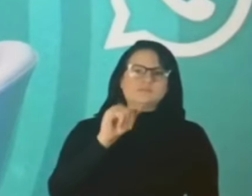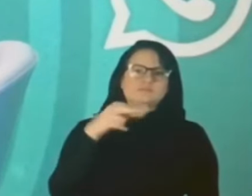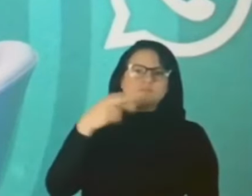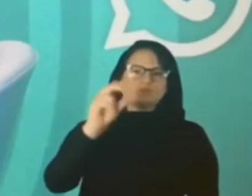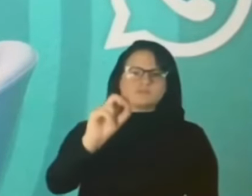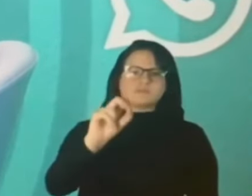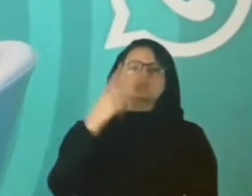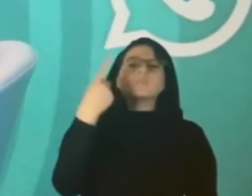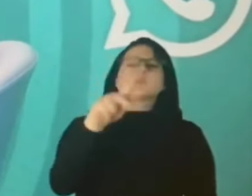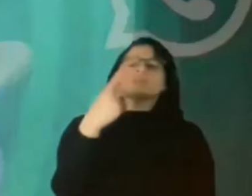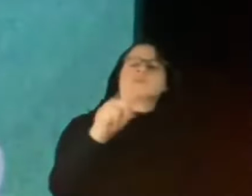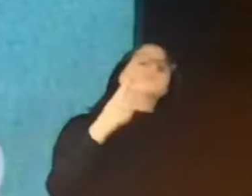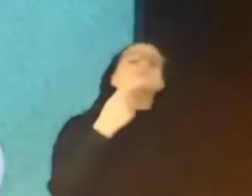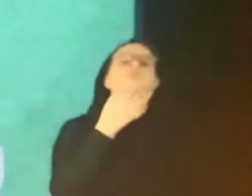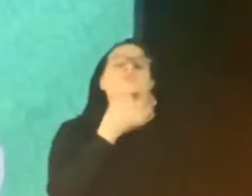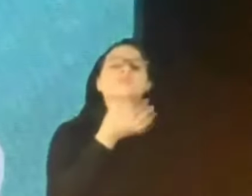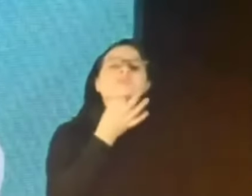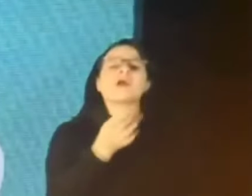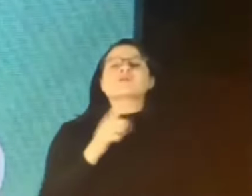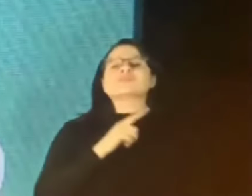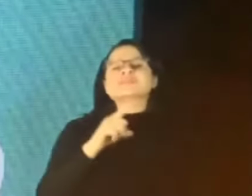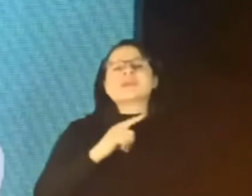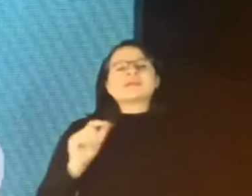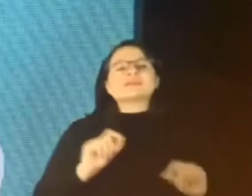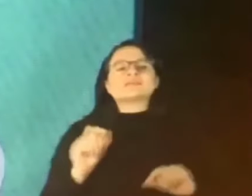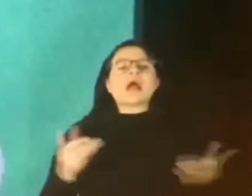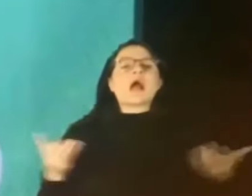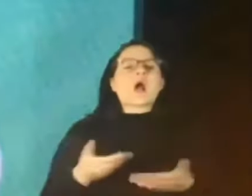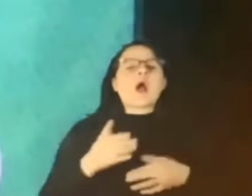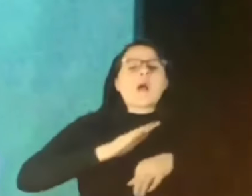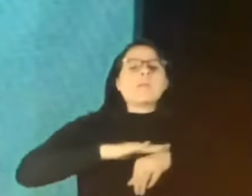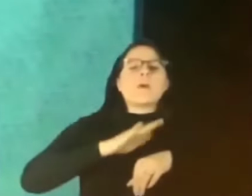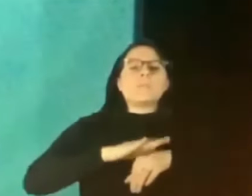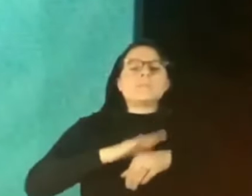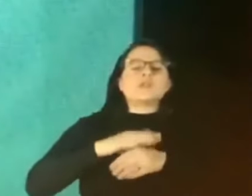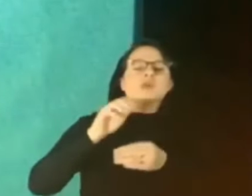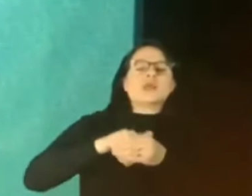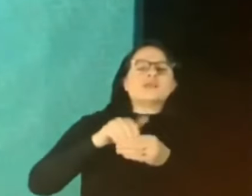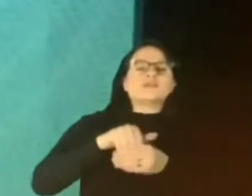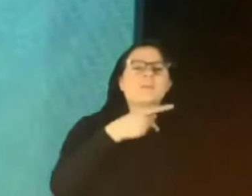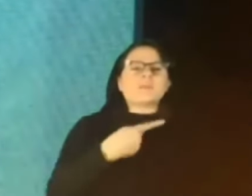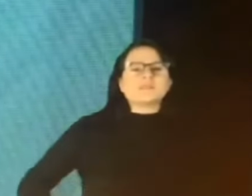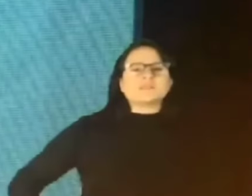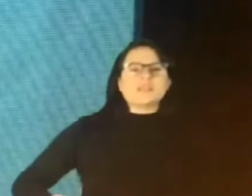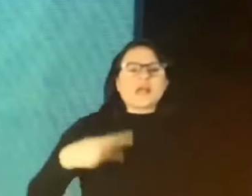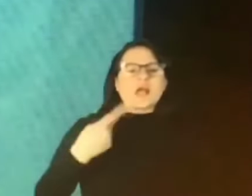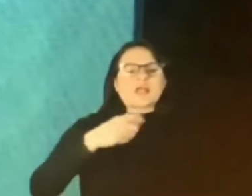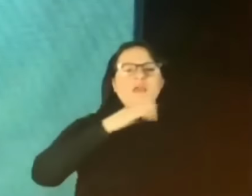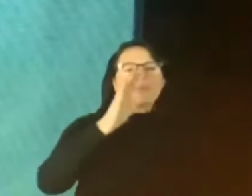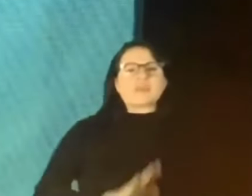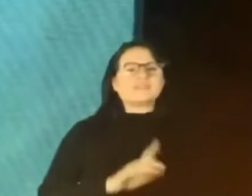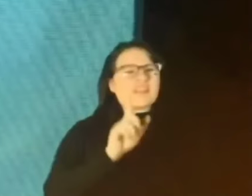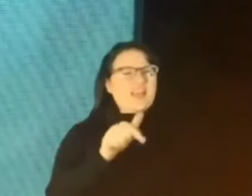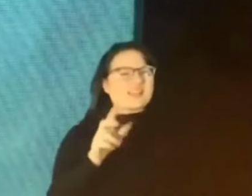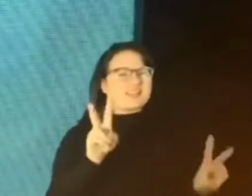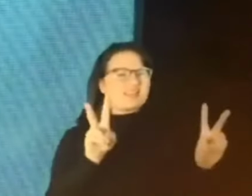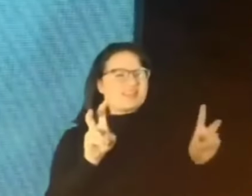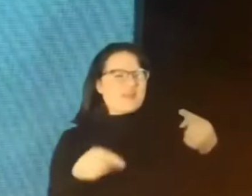o doutor acha que favorecem o lawfare nas eleições presidenciais brasileiras? Seria basicamente uma questão de